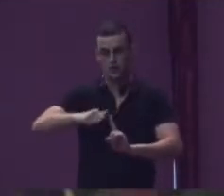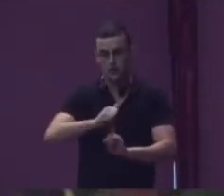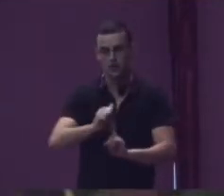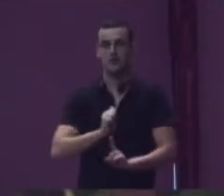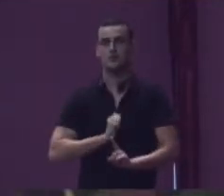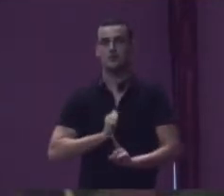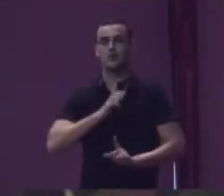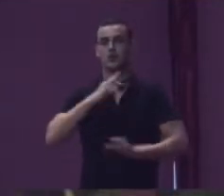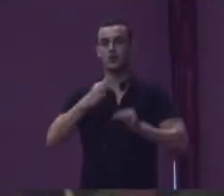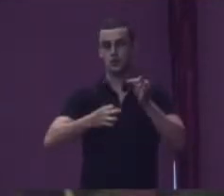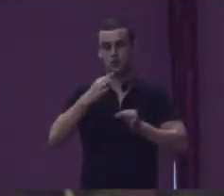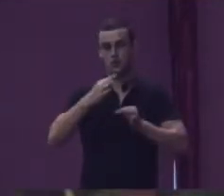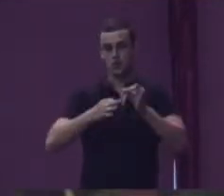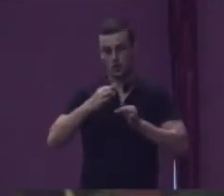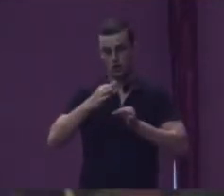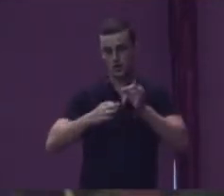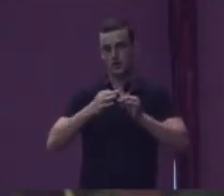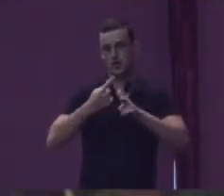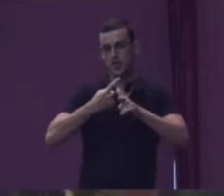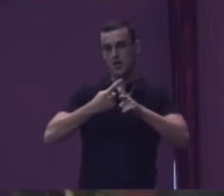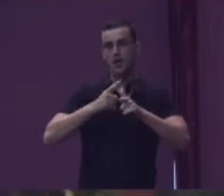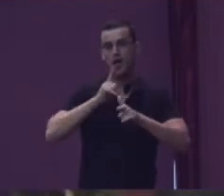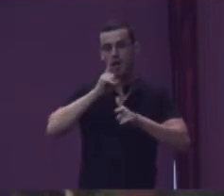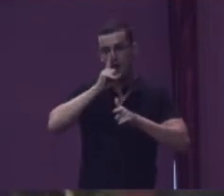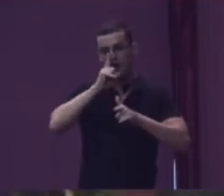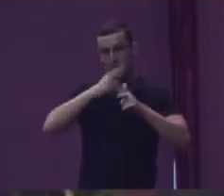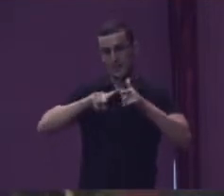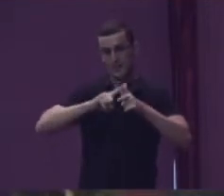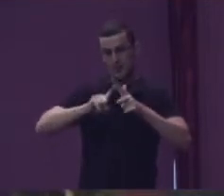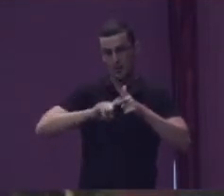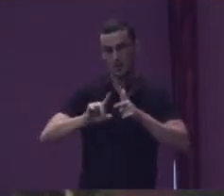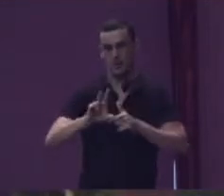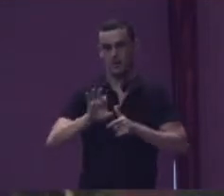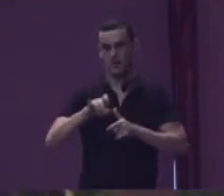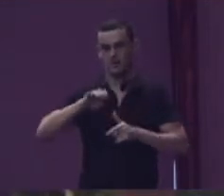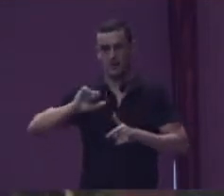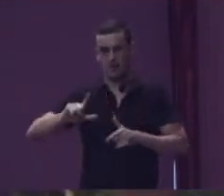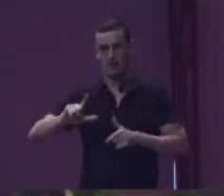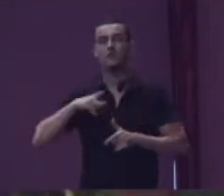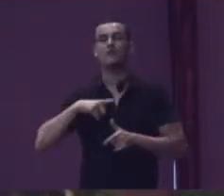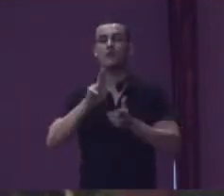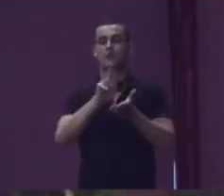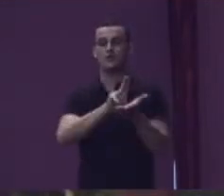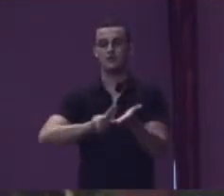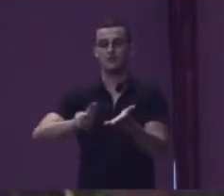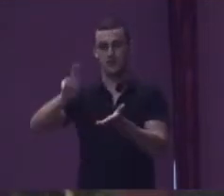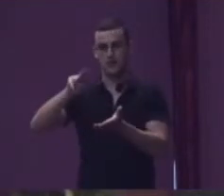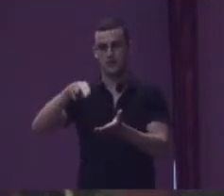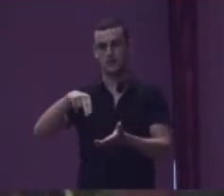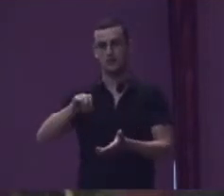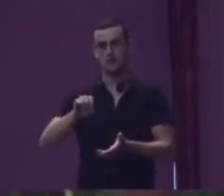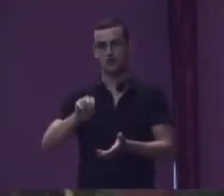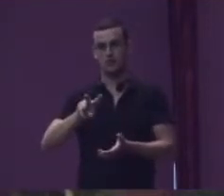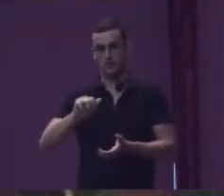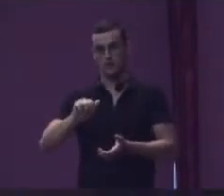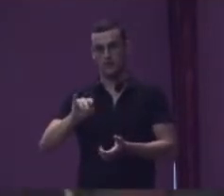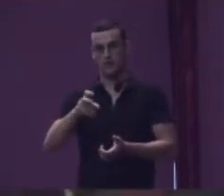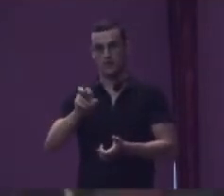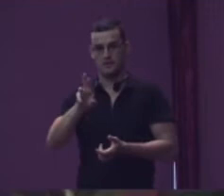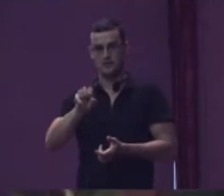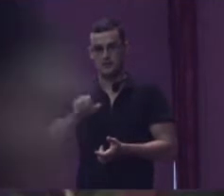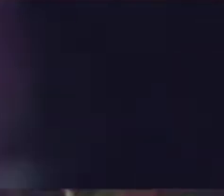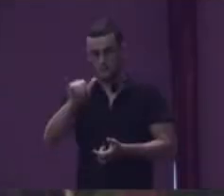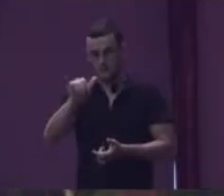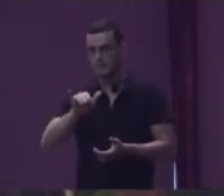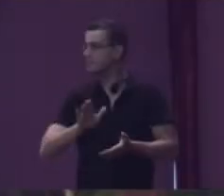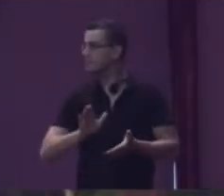Justiça Criminal da Universidade de Nova Jersey e é coautora com